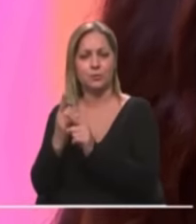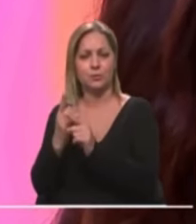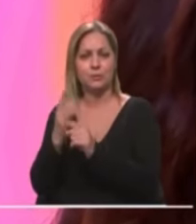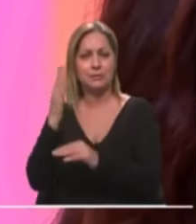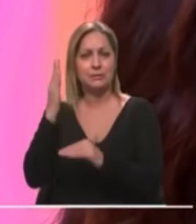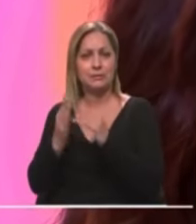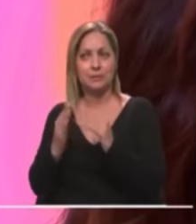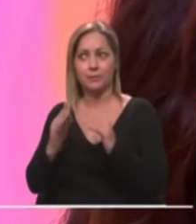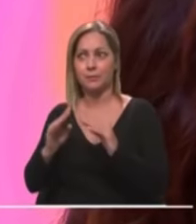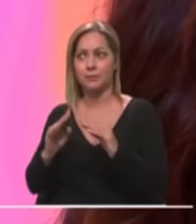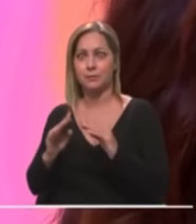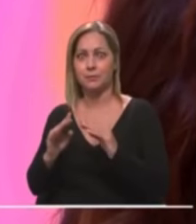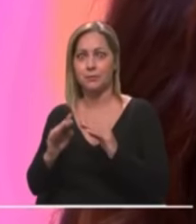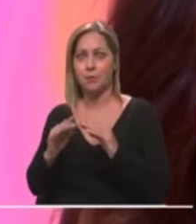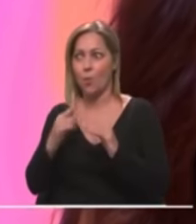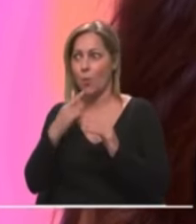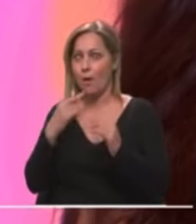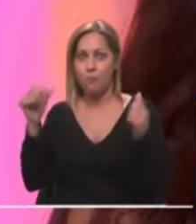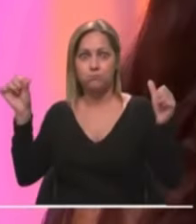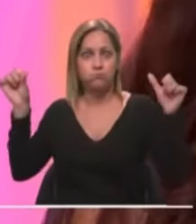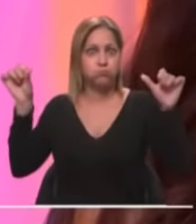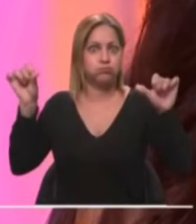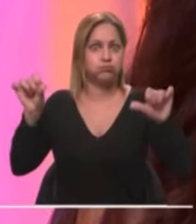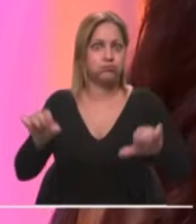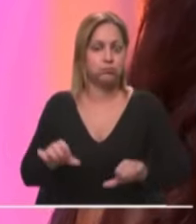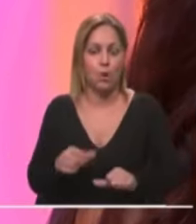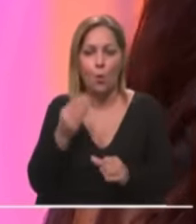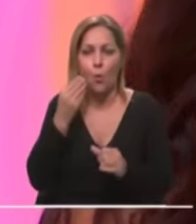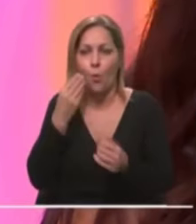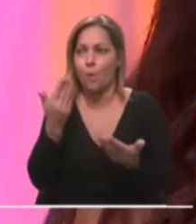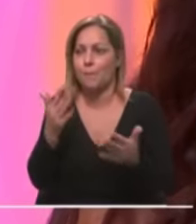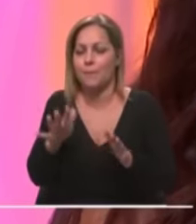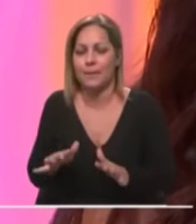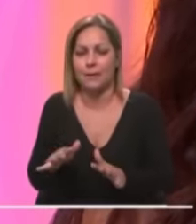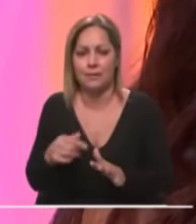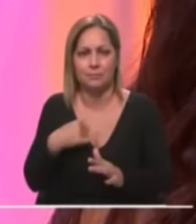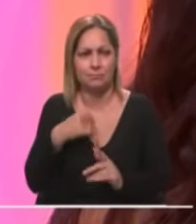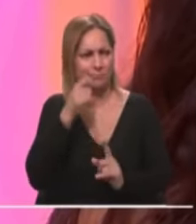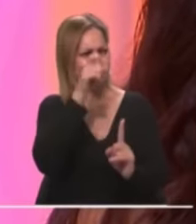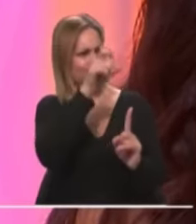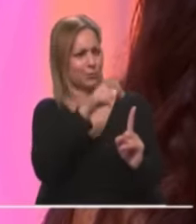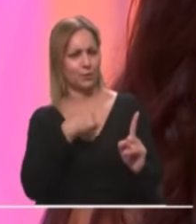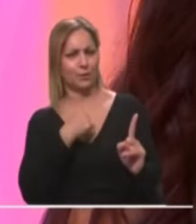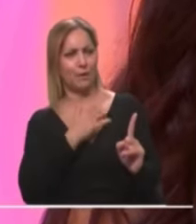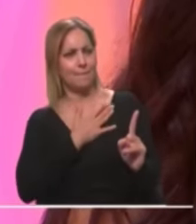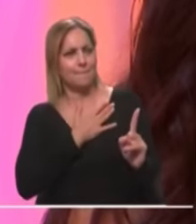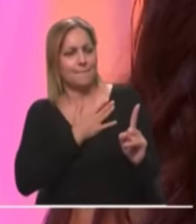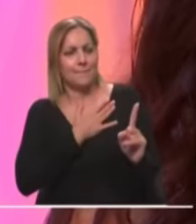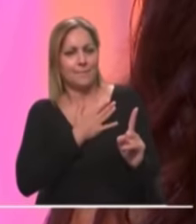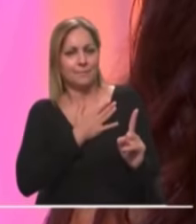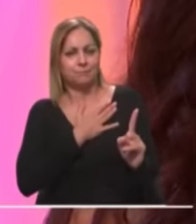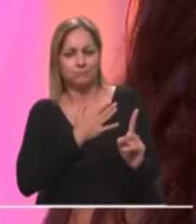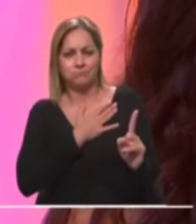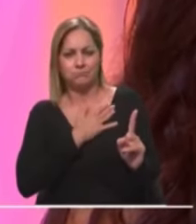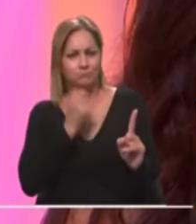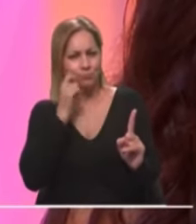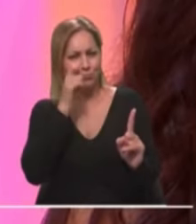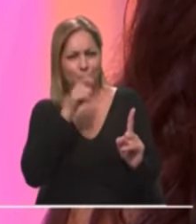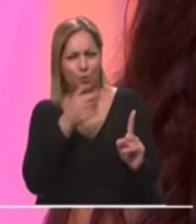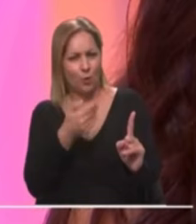sabemos onde é que elas vão acabar e não reconhecemos aquela pessoa por quem nos encantámos inicialmente e